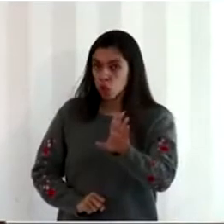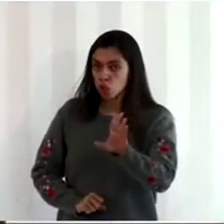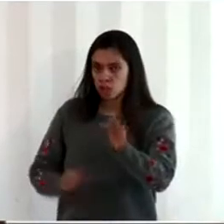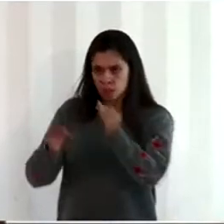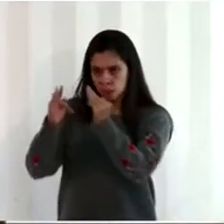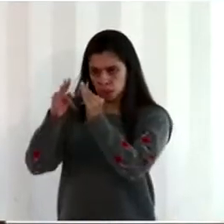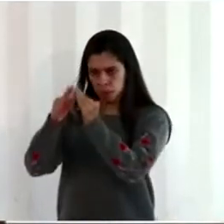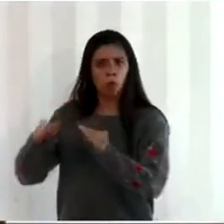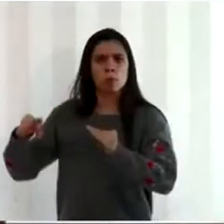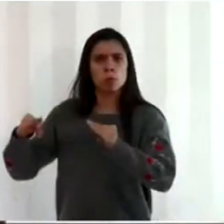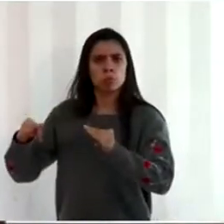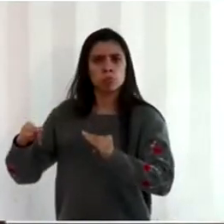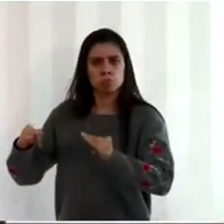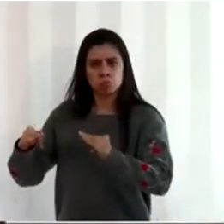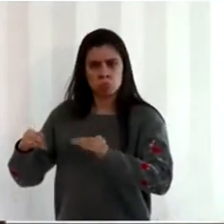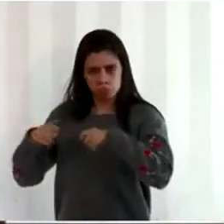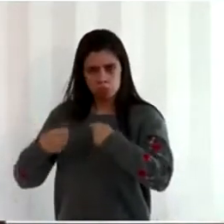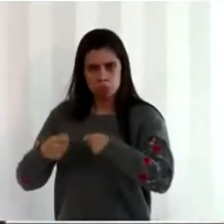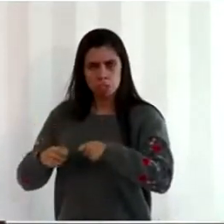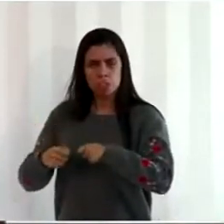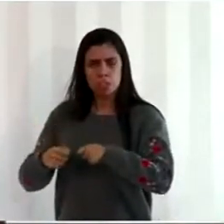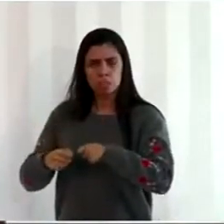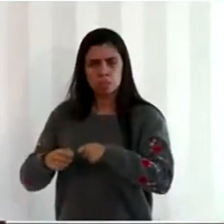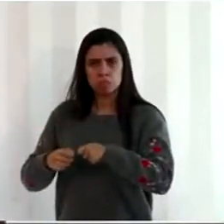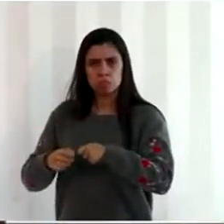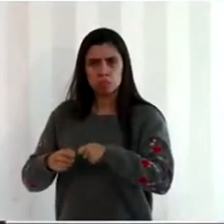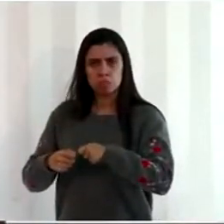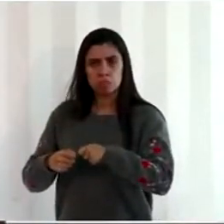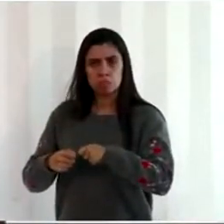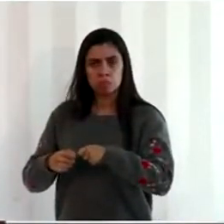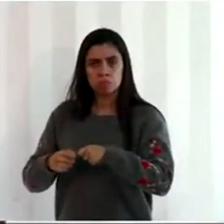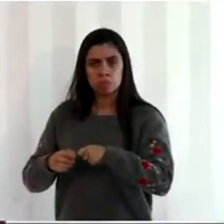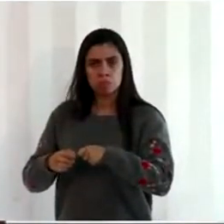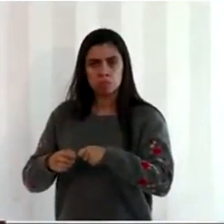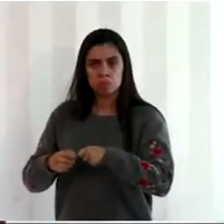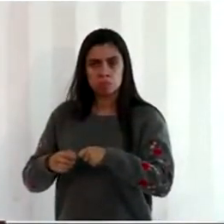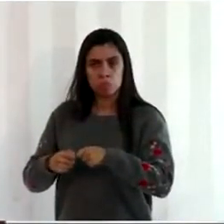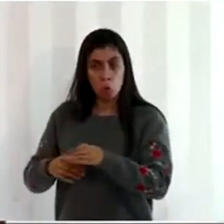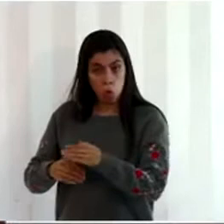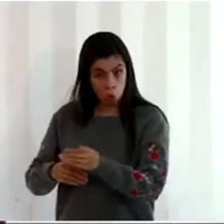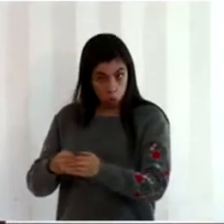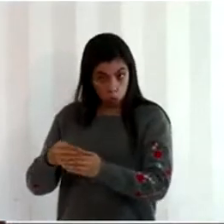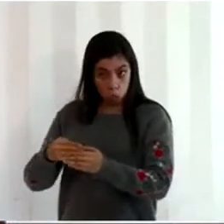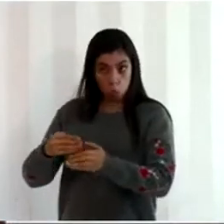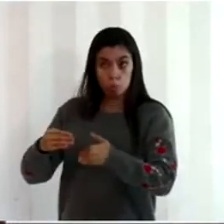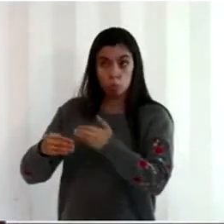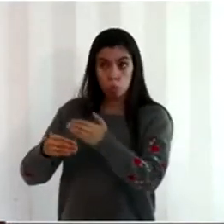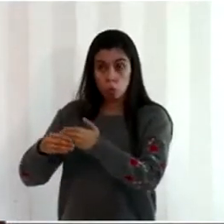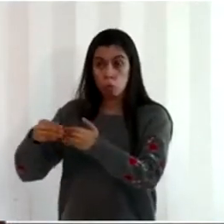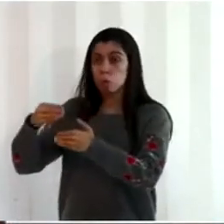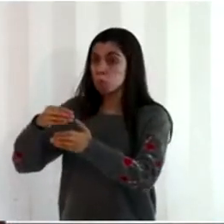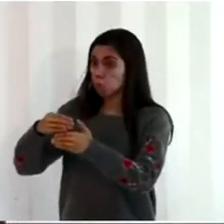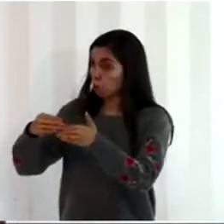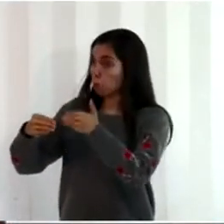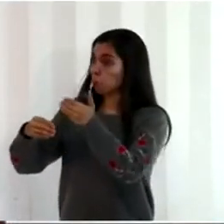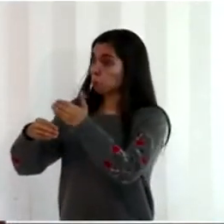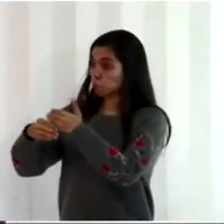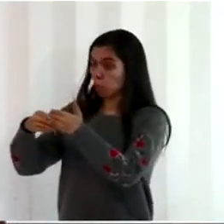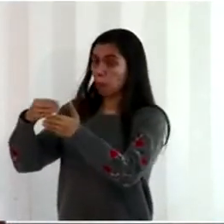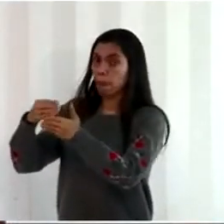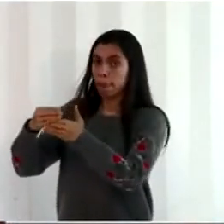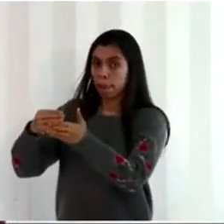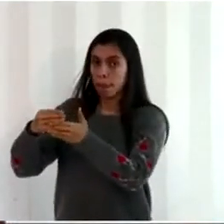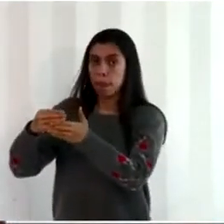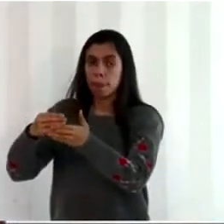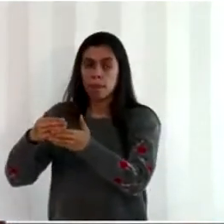profeta exorta o povo para reedificar o templo. Ótimo, o templo vai começar a reconstrução. Aqui há um jogo de palavras também